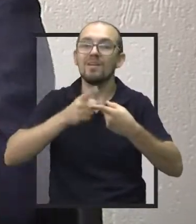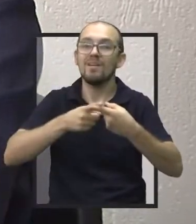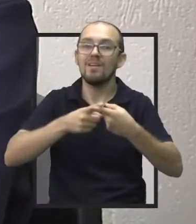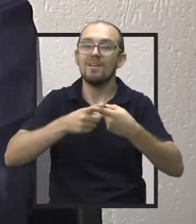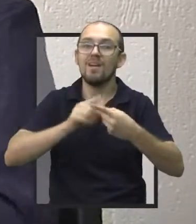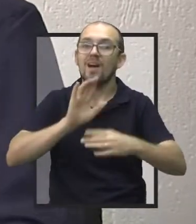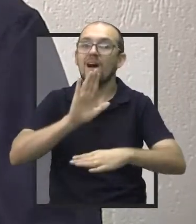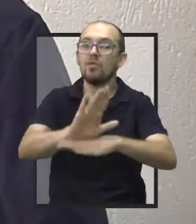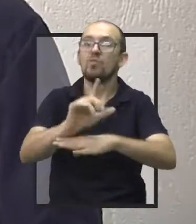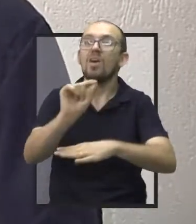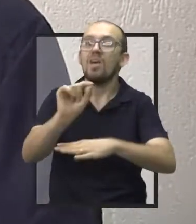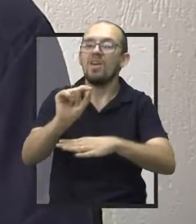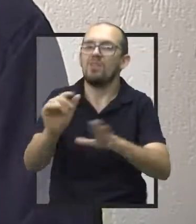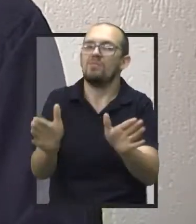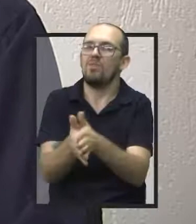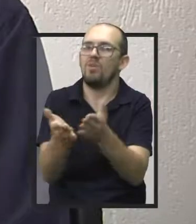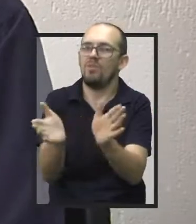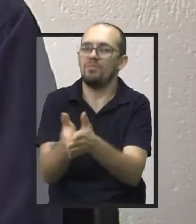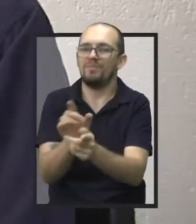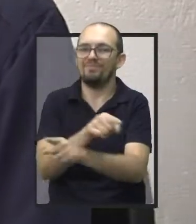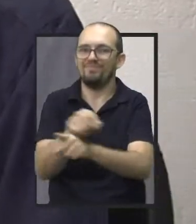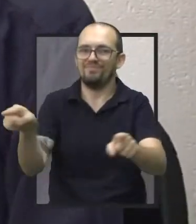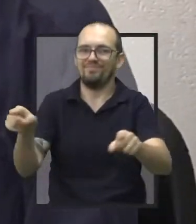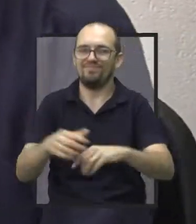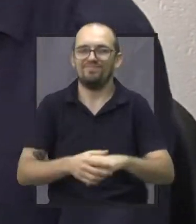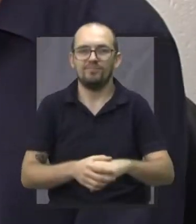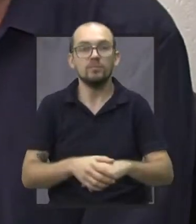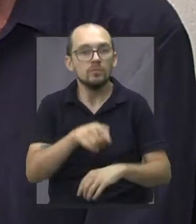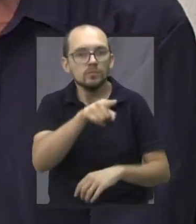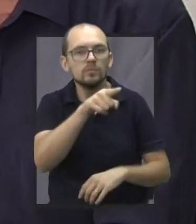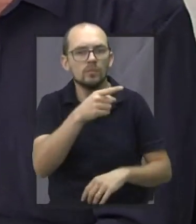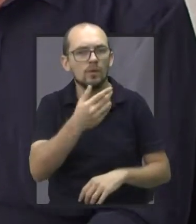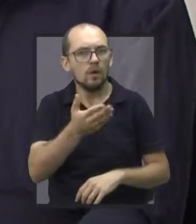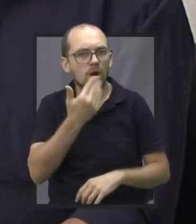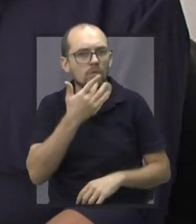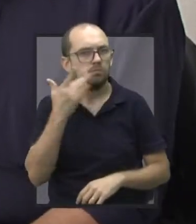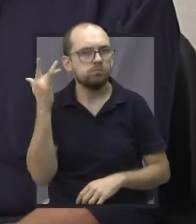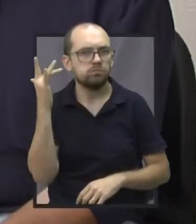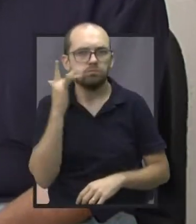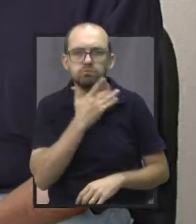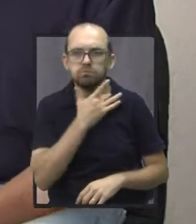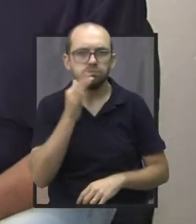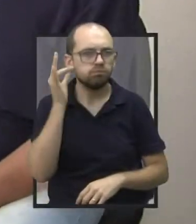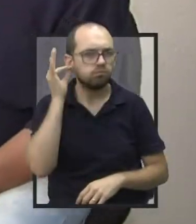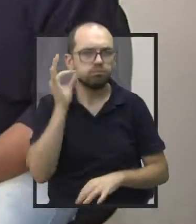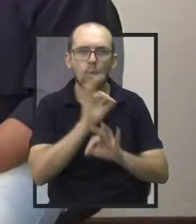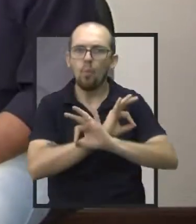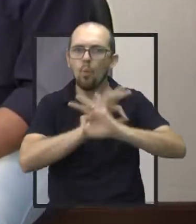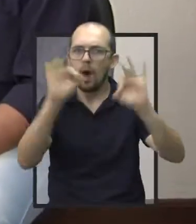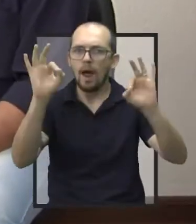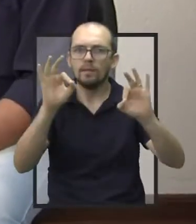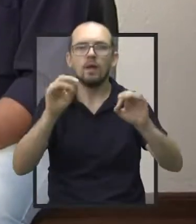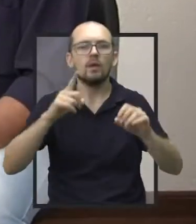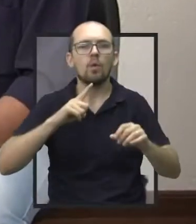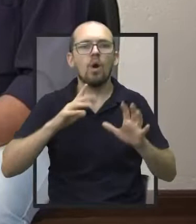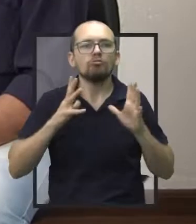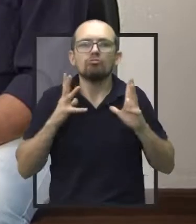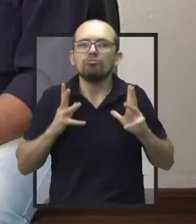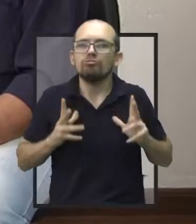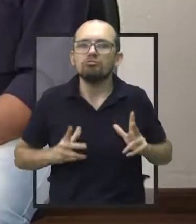favorecido é as famílias mais carentes são produtos de altíssima qualidade é presidente e verduras orgânicas sem